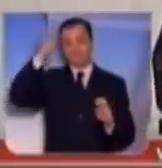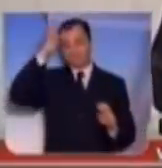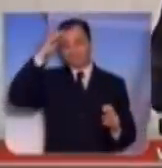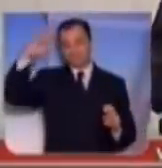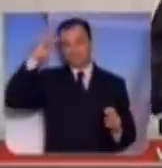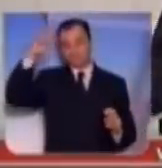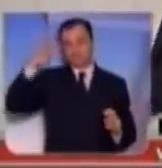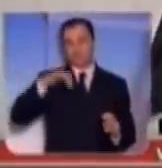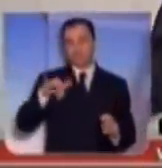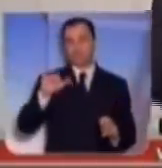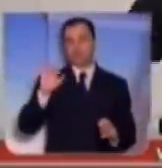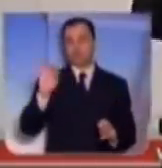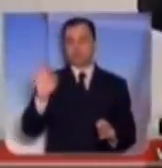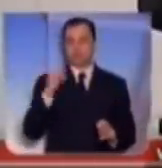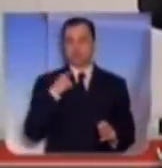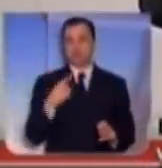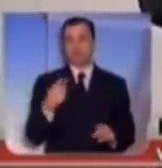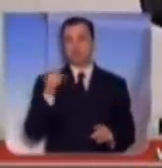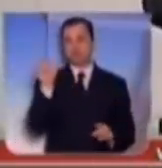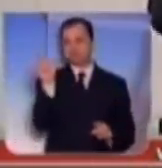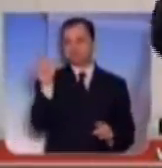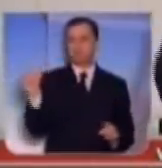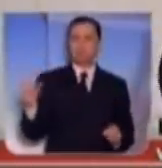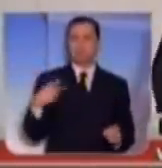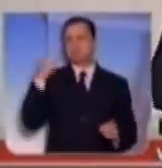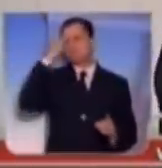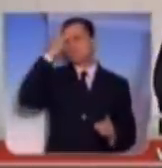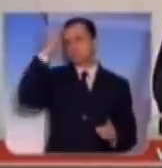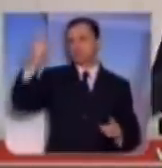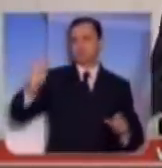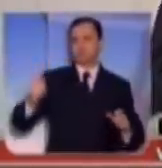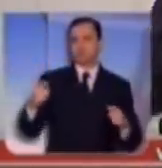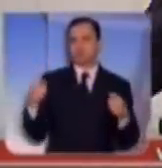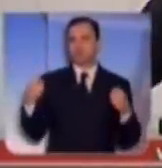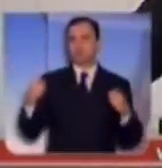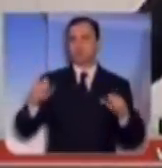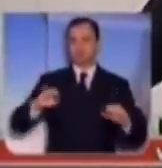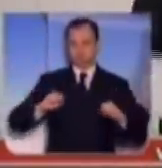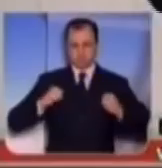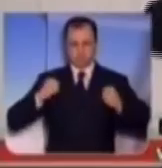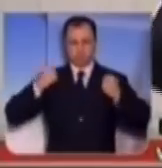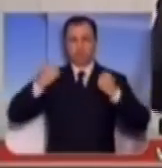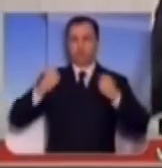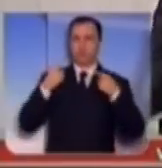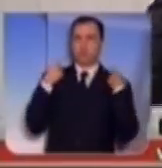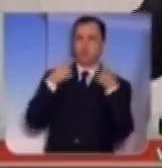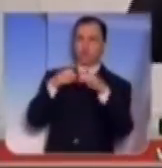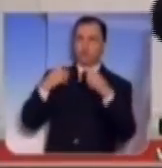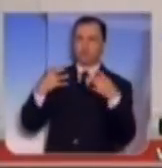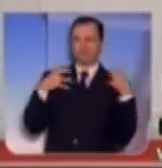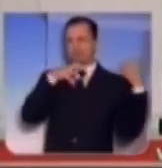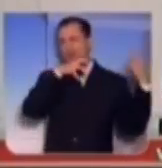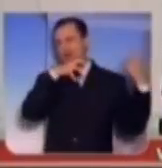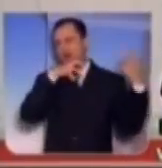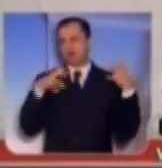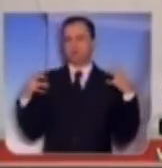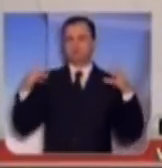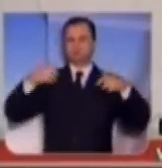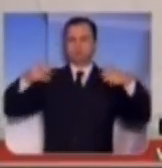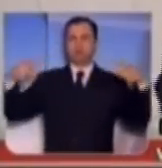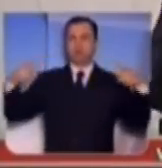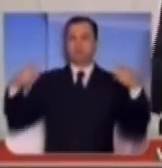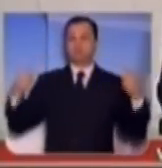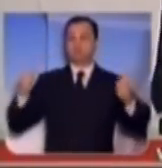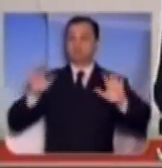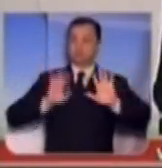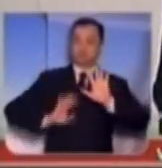Nietzsche, que dizia o seguinte, que as pessoas que lutam contra monstros, grandes monstros,